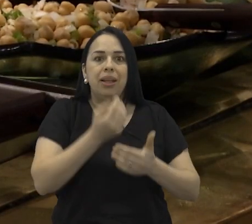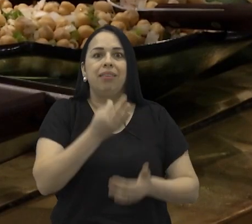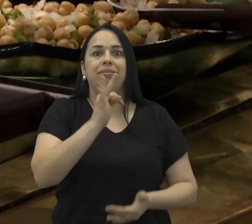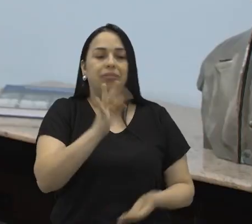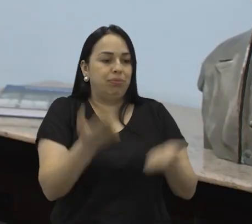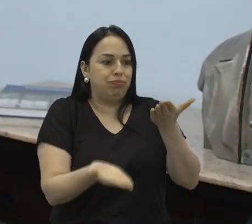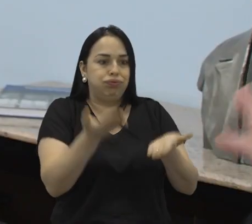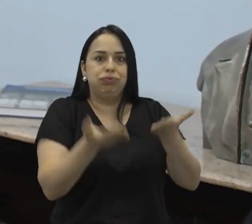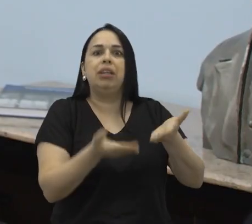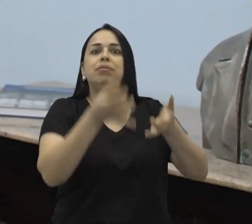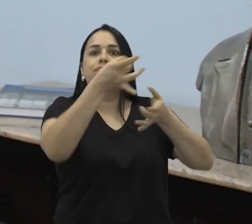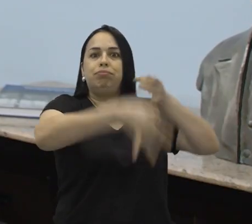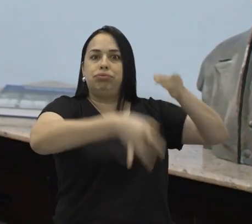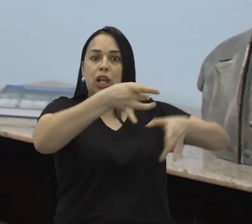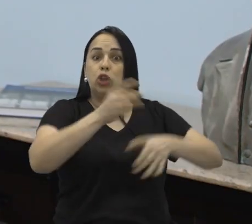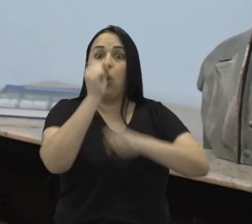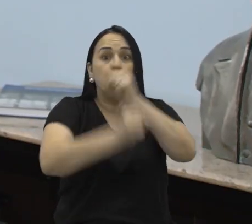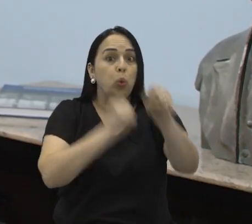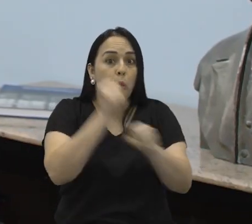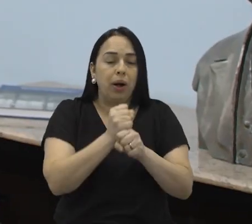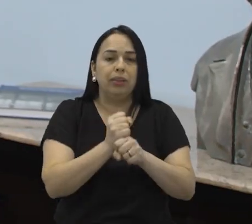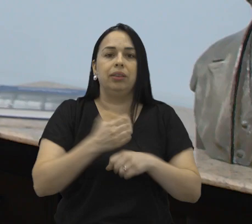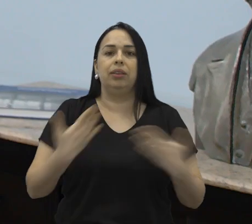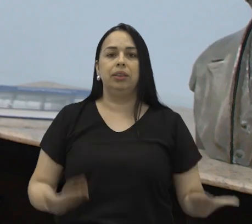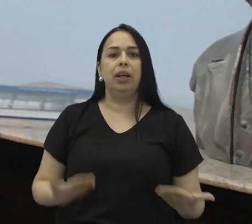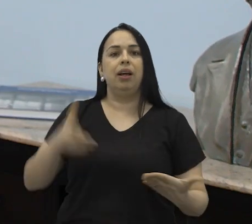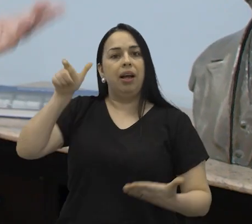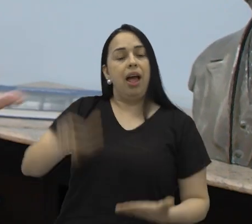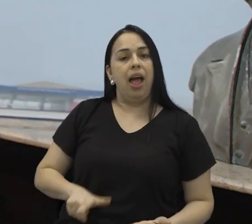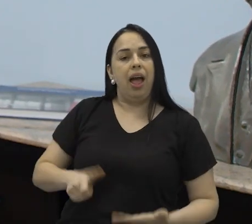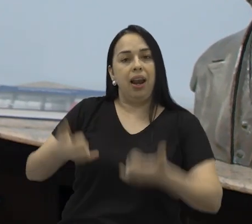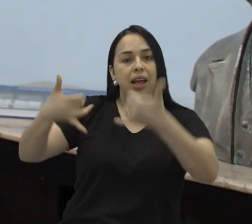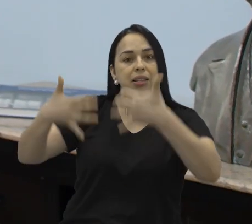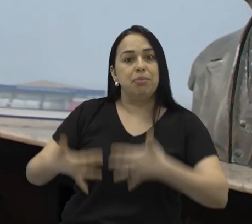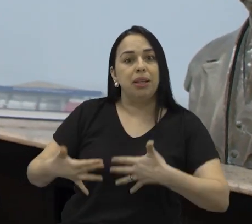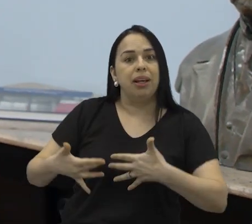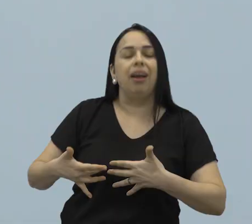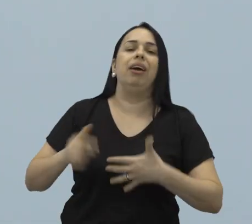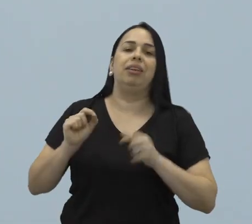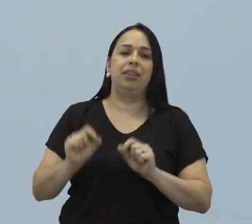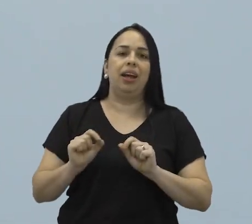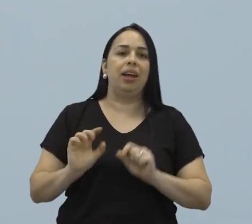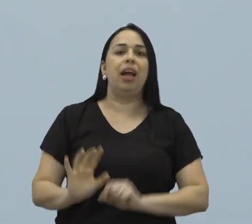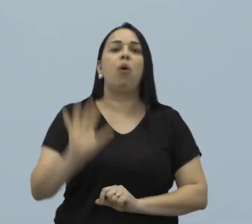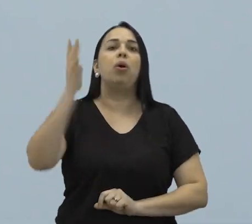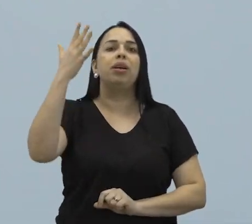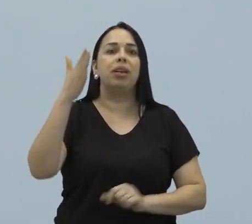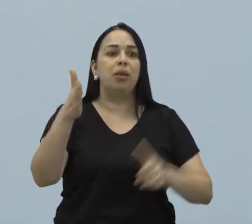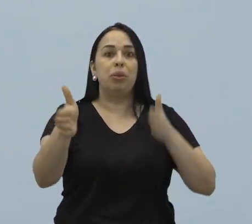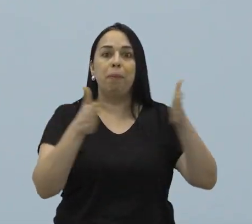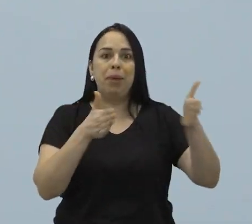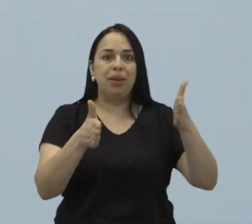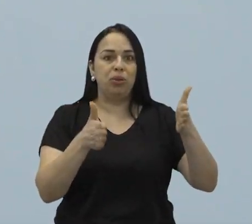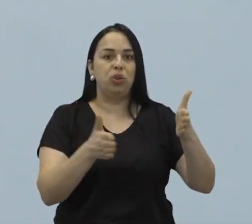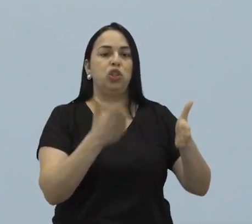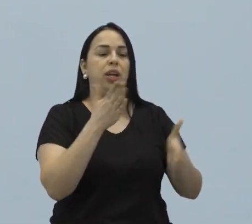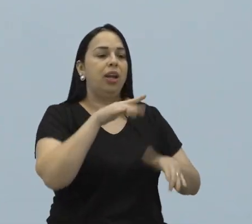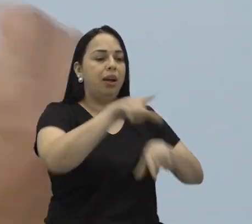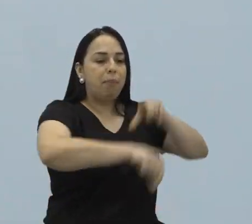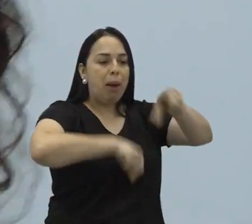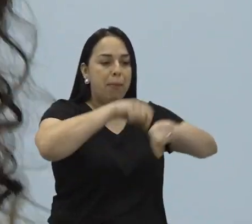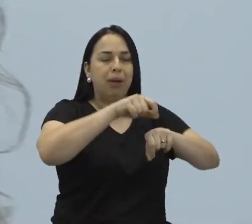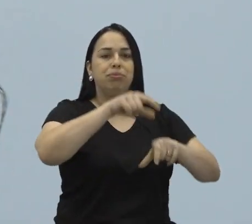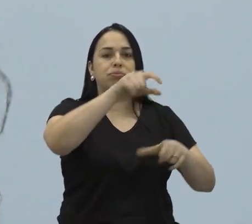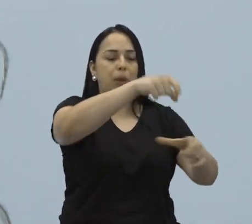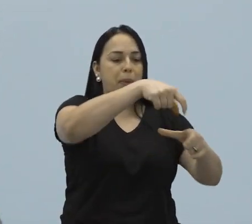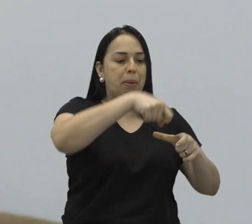os anos. Segundo essa assistente social, a principal taxa de desperdício de alimentos acontece durante a colheita e o